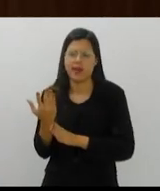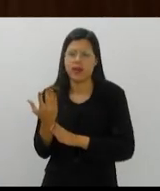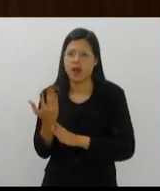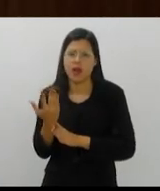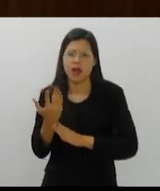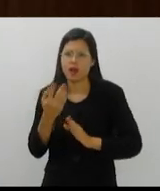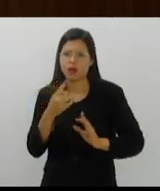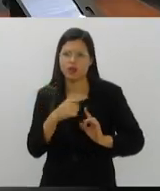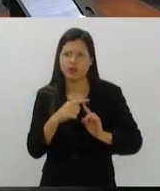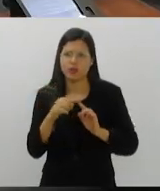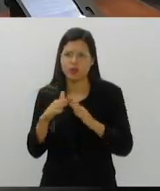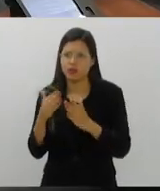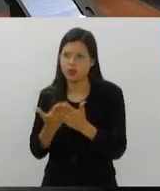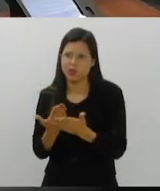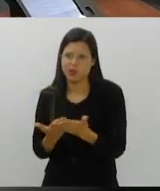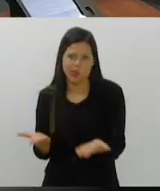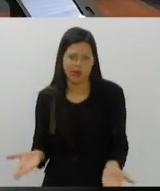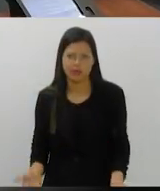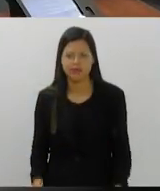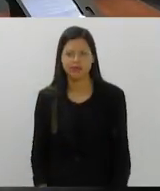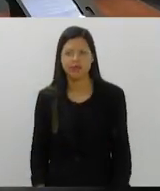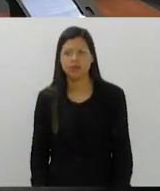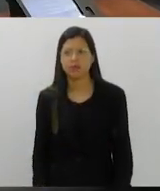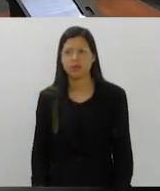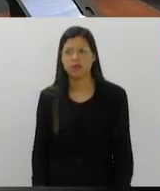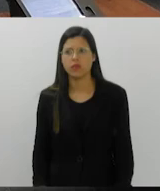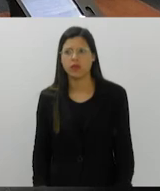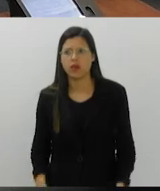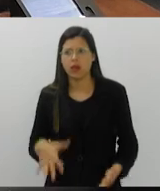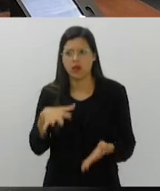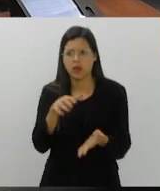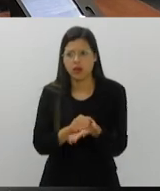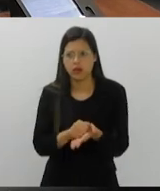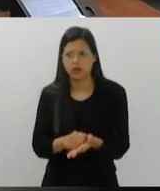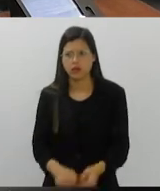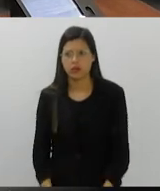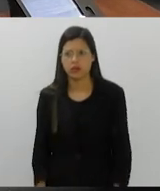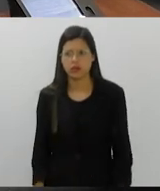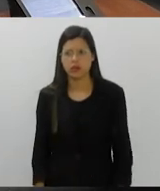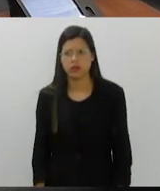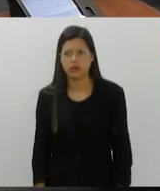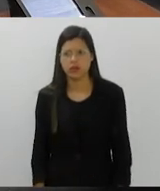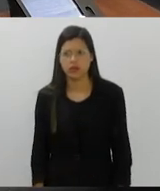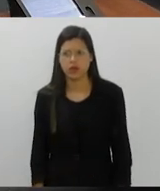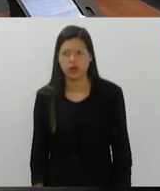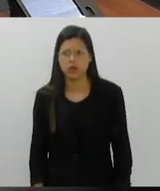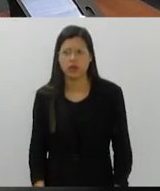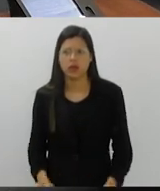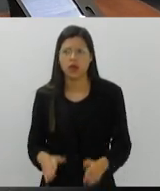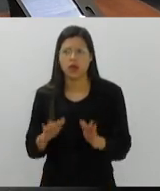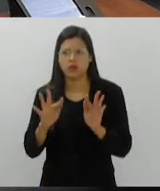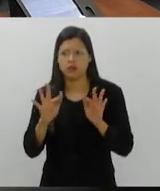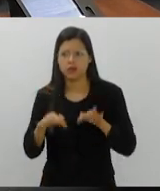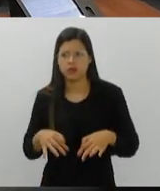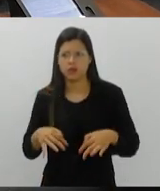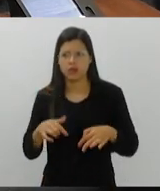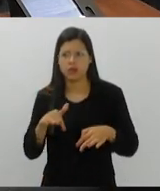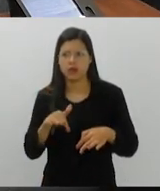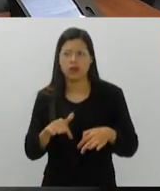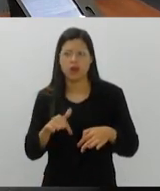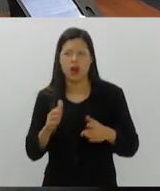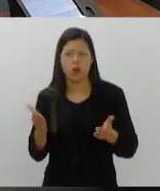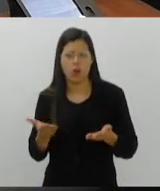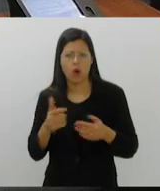de escola. Bem registrado. Nada mais havendo a tratar na ordem do dia, passa o expediente